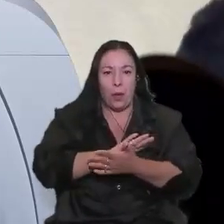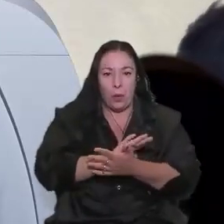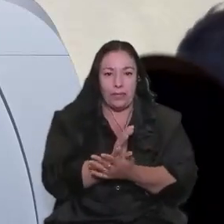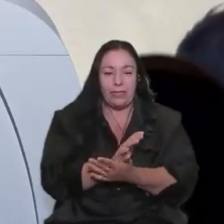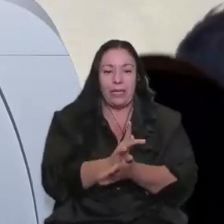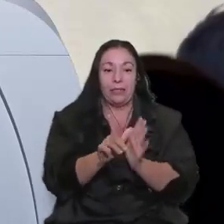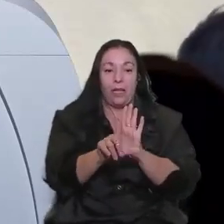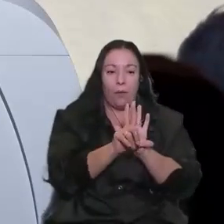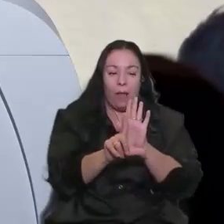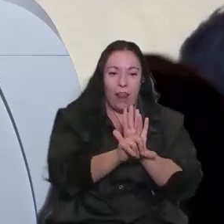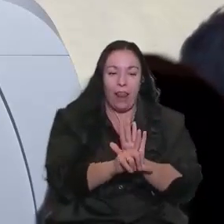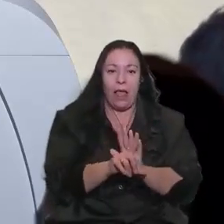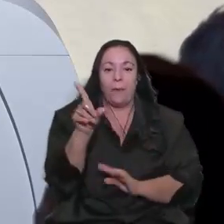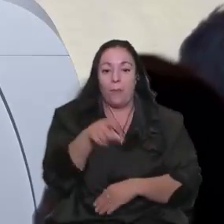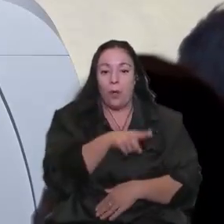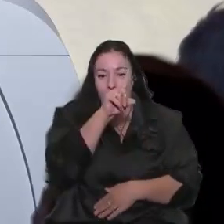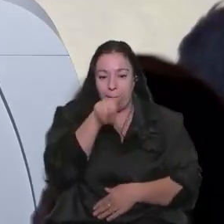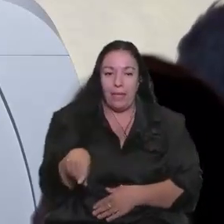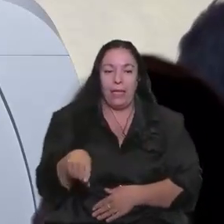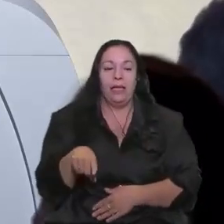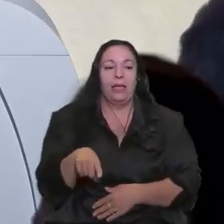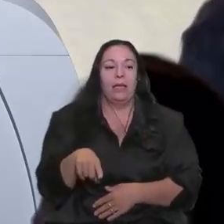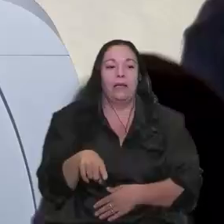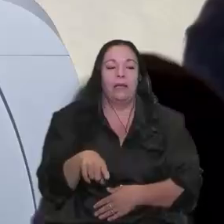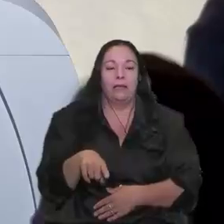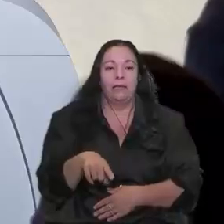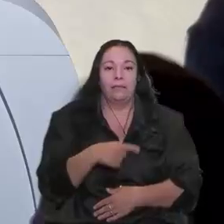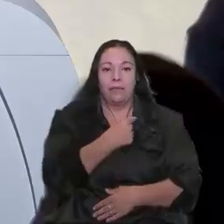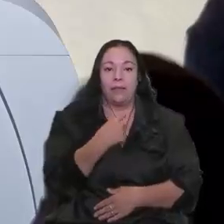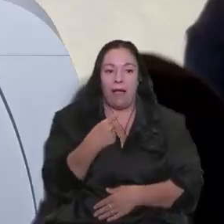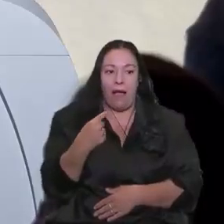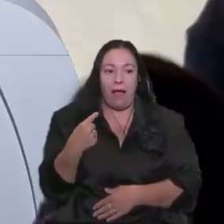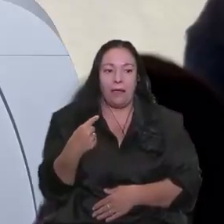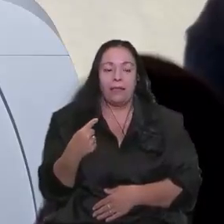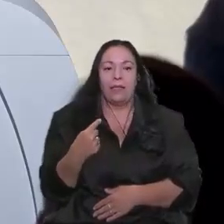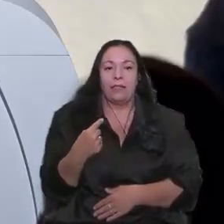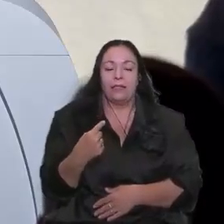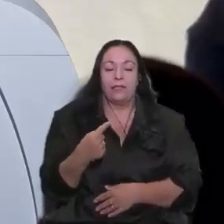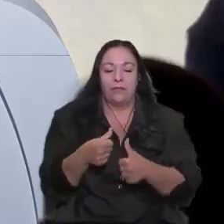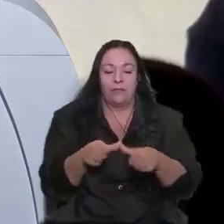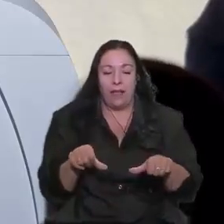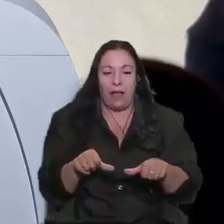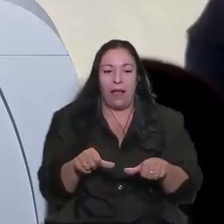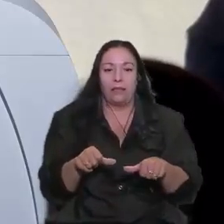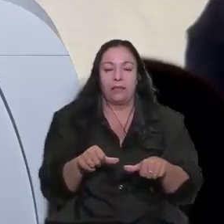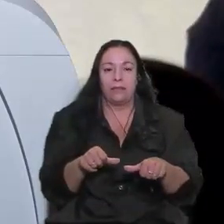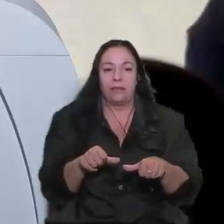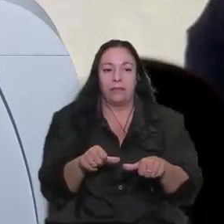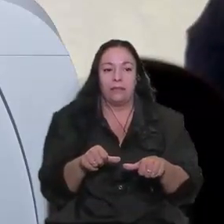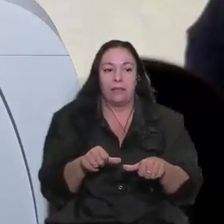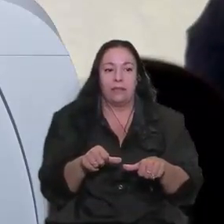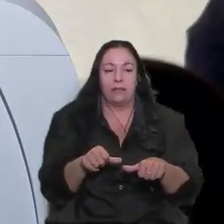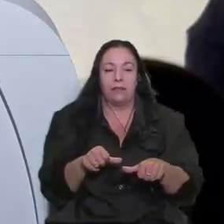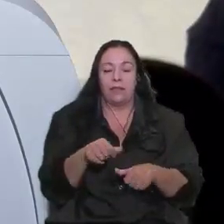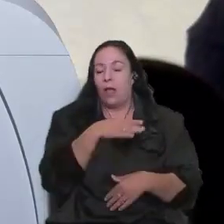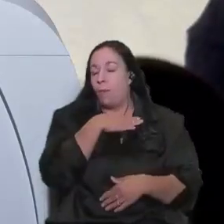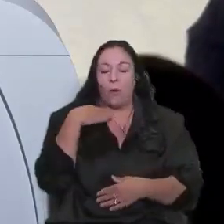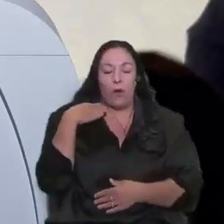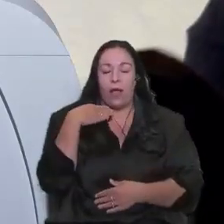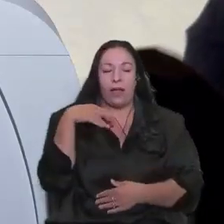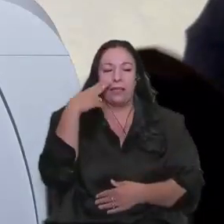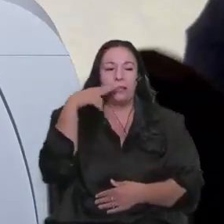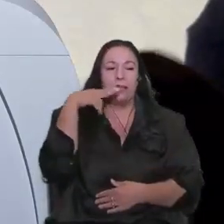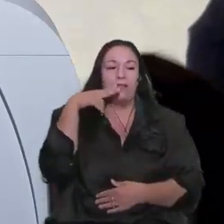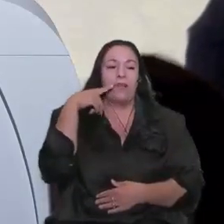que trajam sempre camisa preta. Eles traduzem simultaneamente tudo que é falado. Seu racismo, né, e de preferência morresse envenenado por ele,